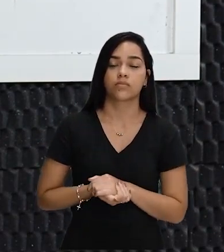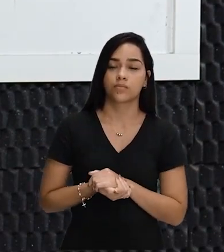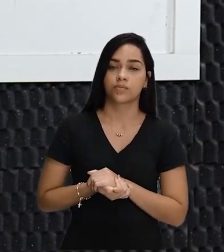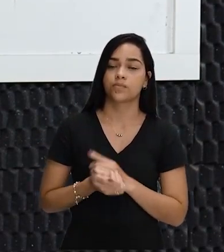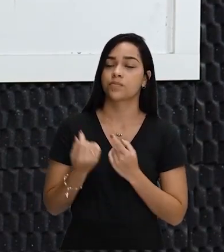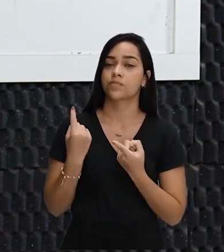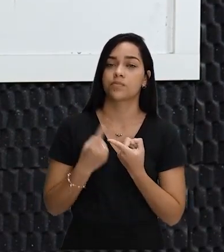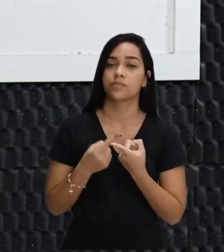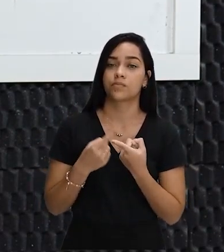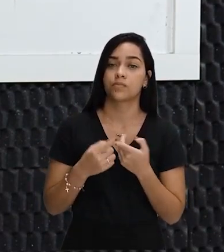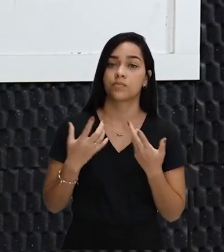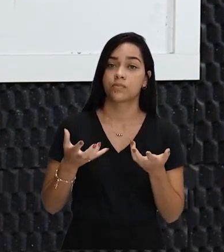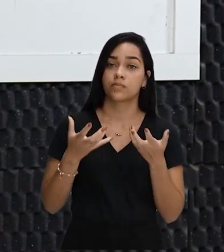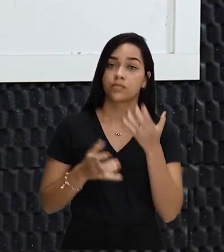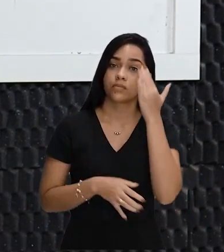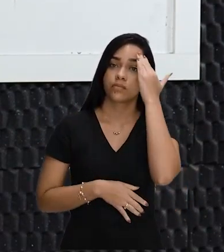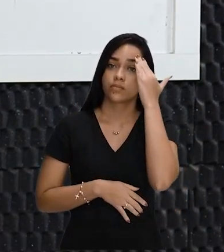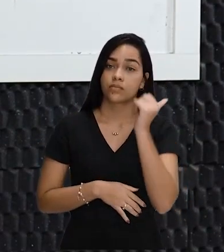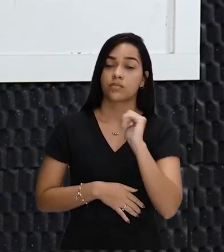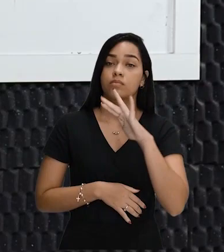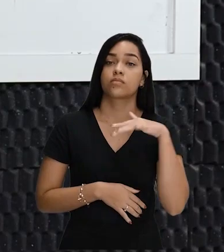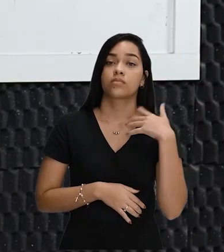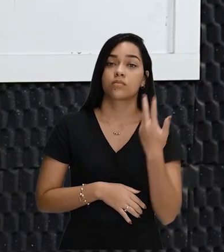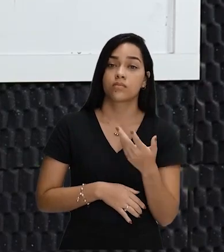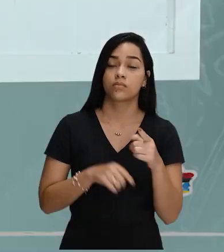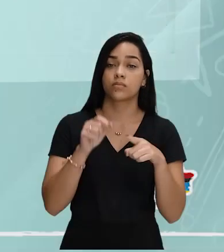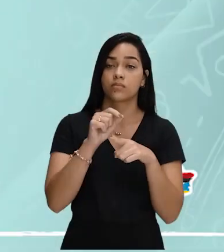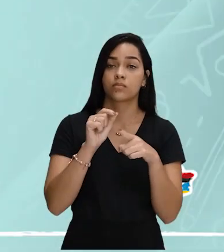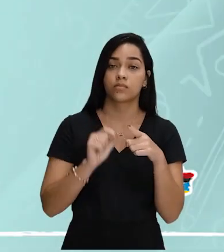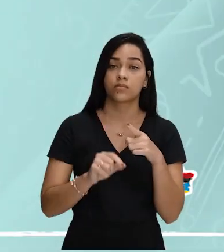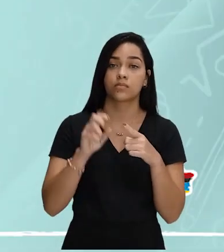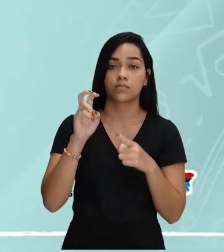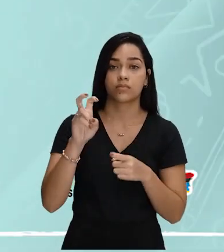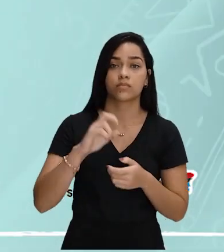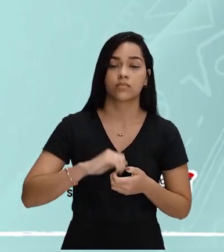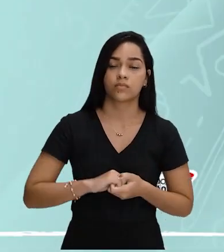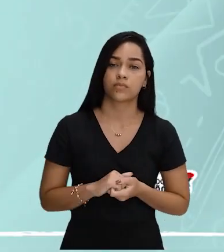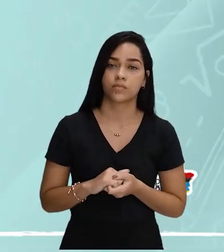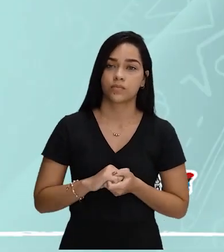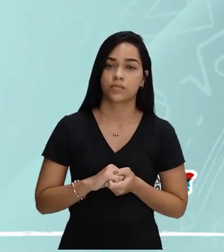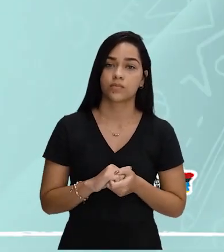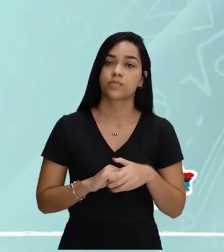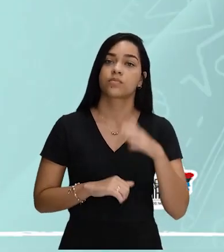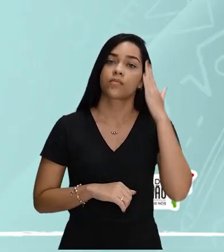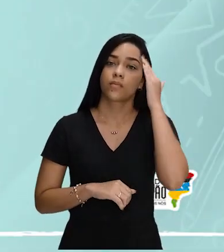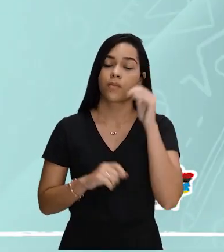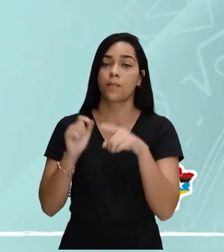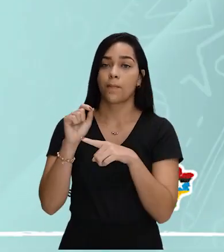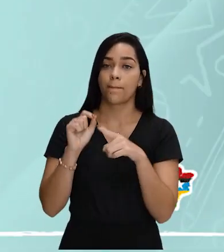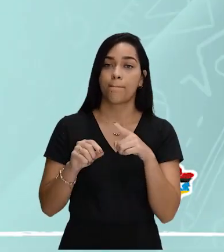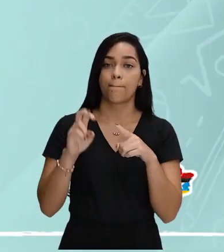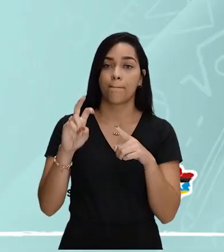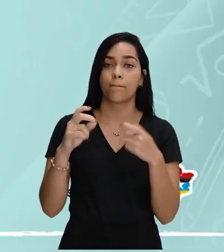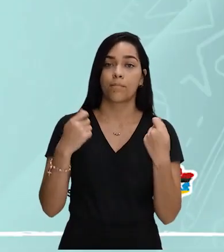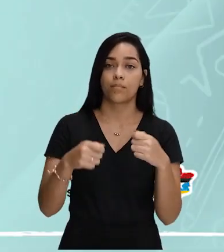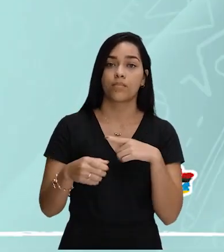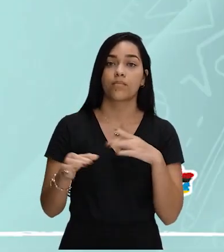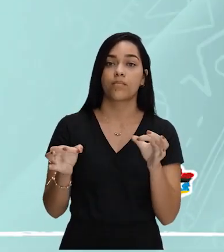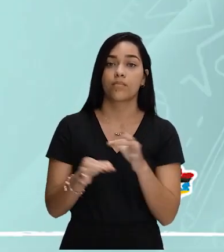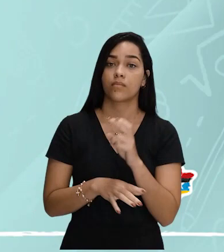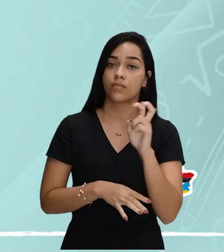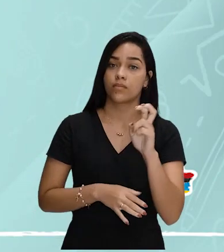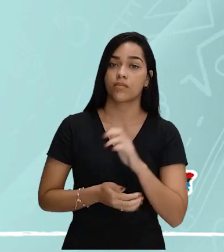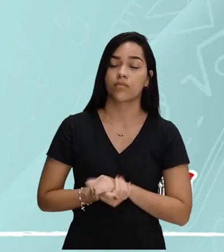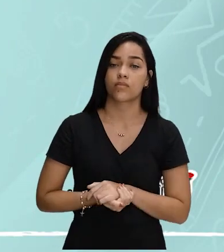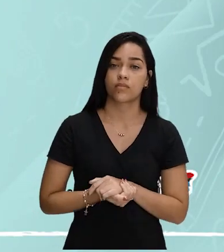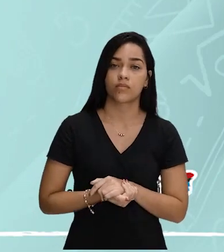tá porque porque ele quer saber quais são divisíveis por 5 para ser divisível por 5 ele tem que terminar em 5